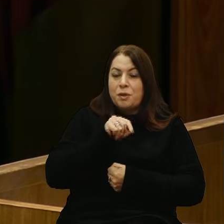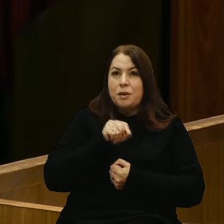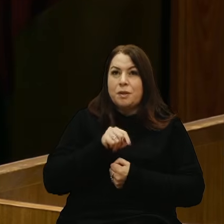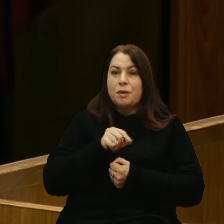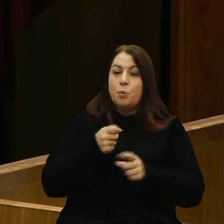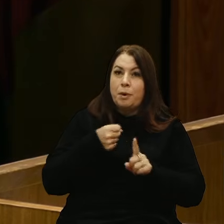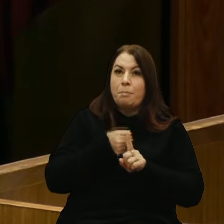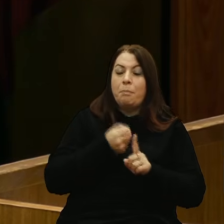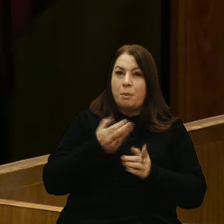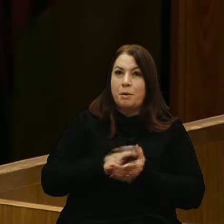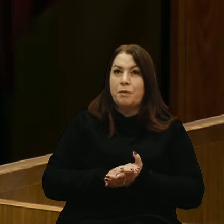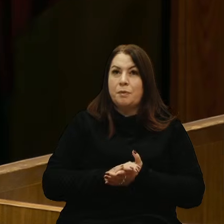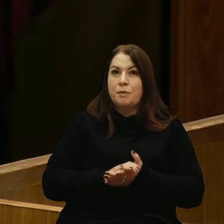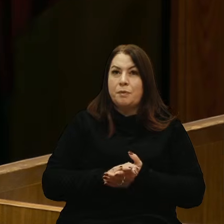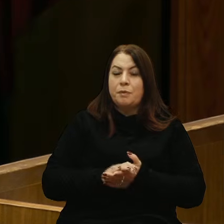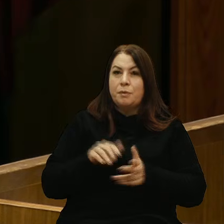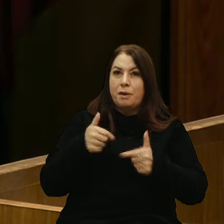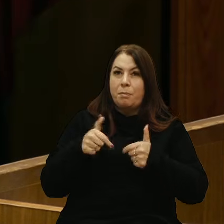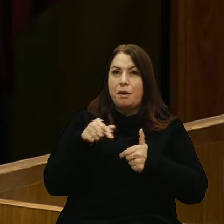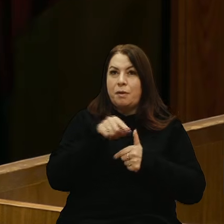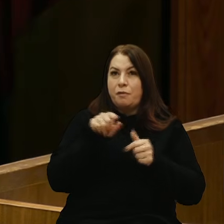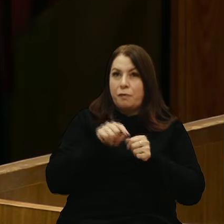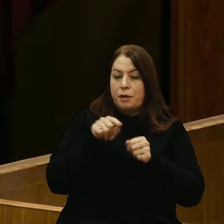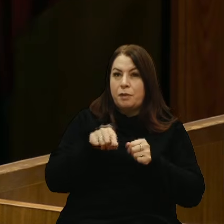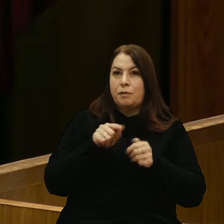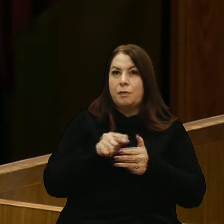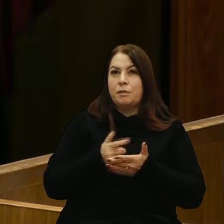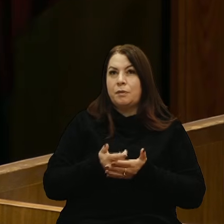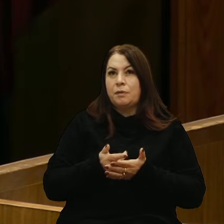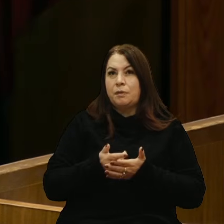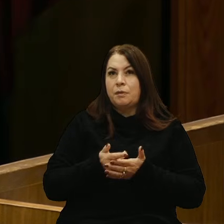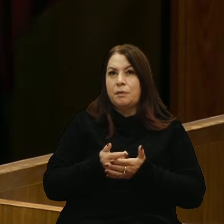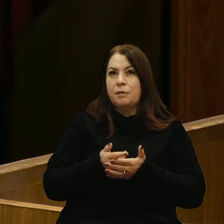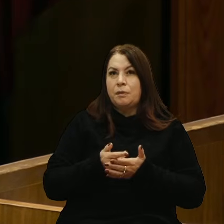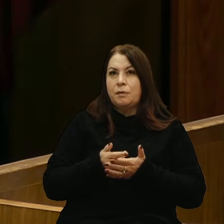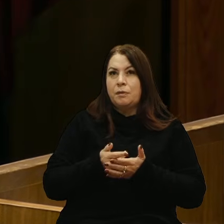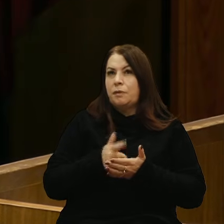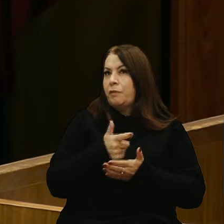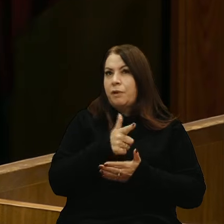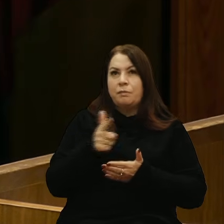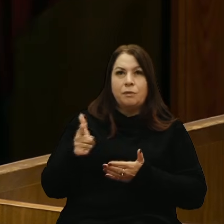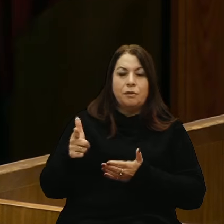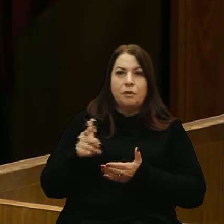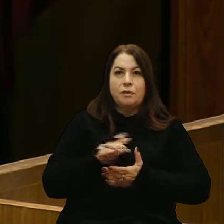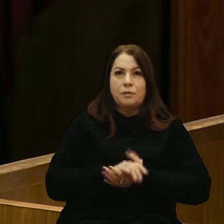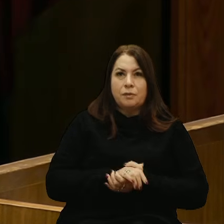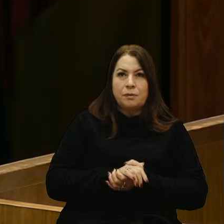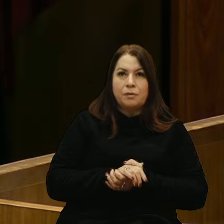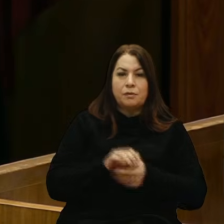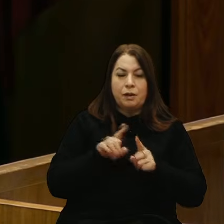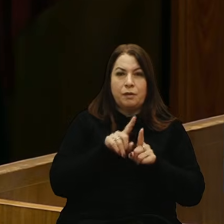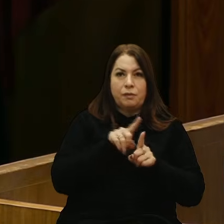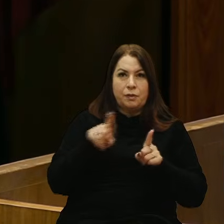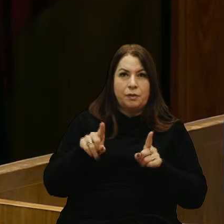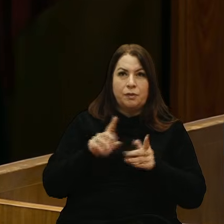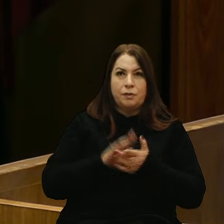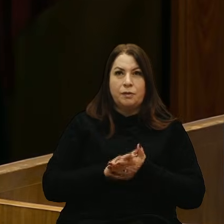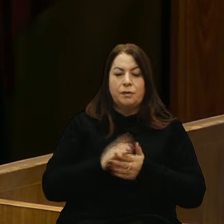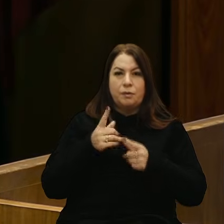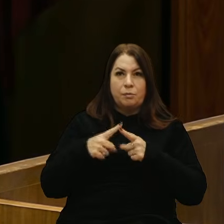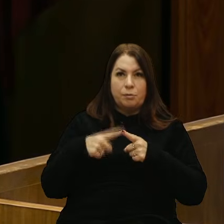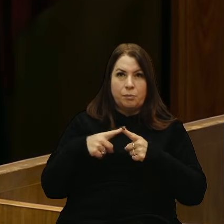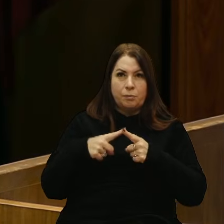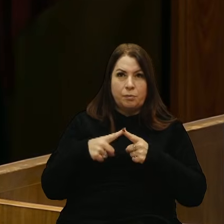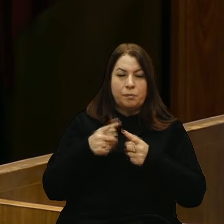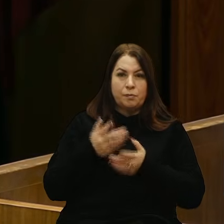o impacto do serviço prestado praticamente ele não vai existir. Por quê? Porque